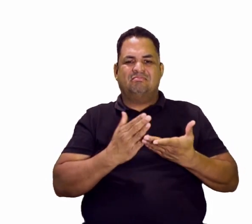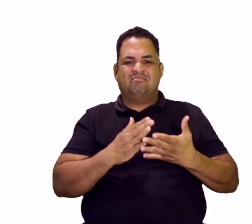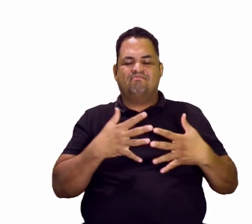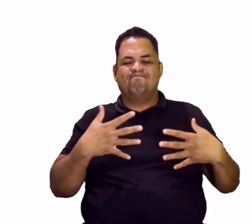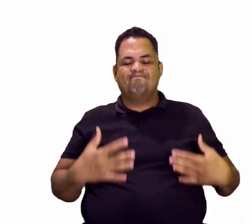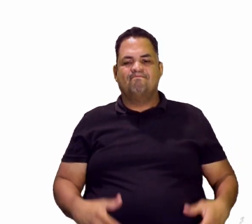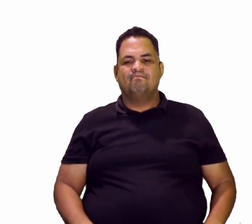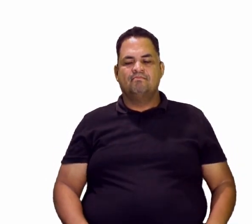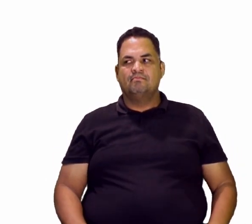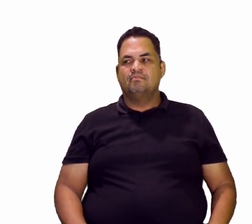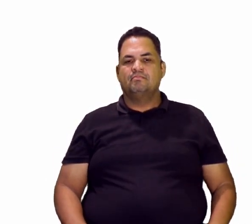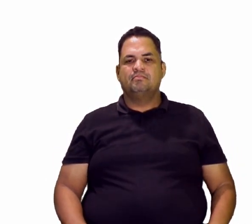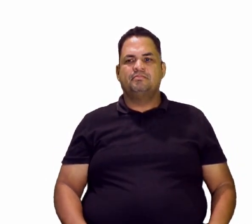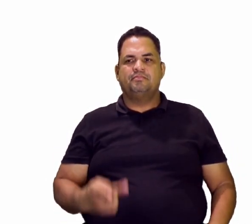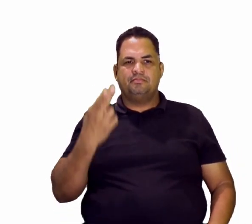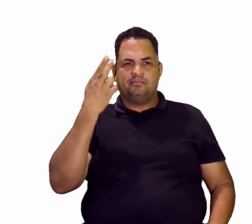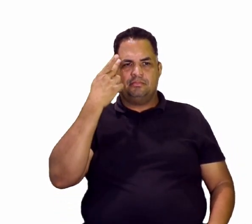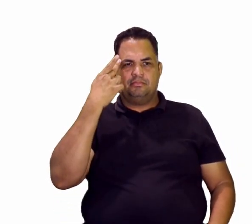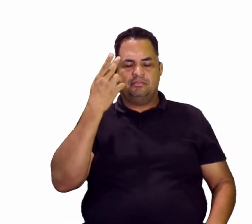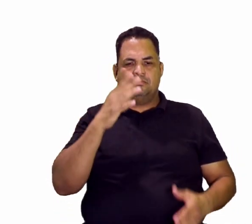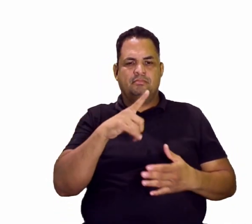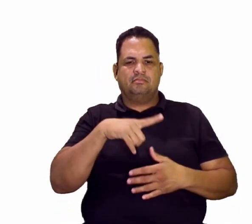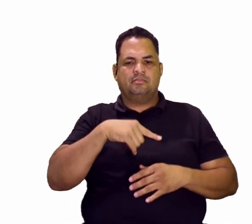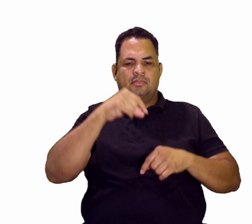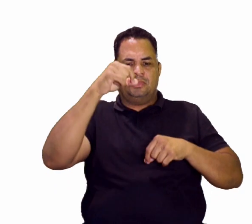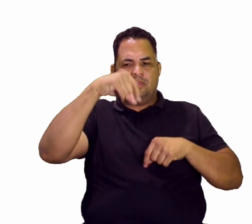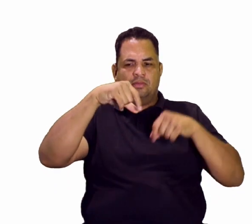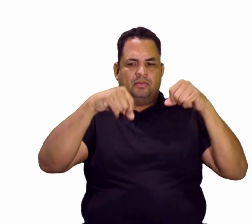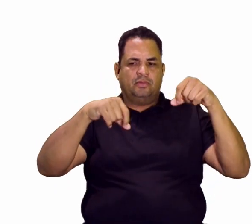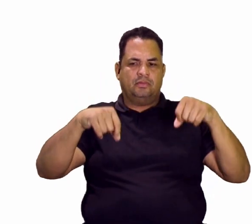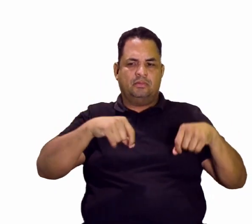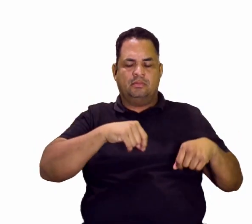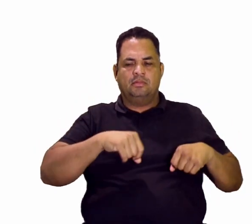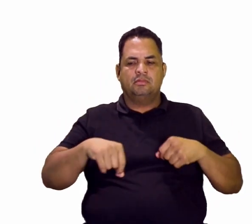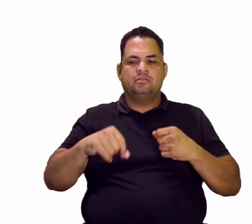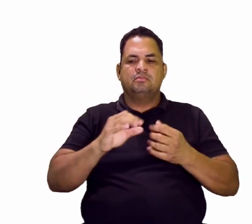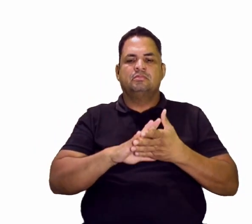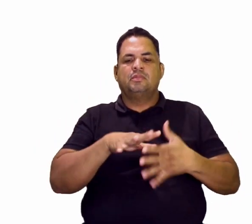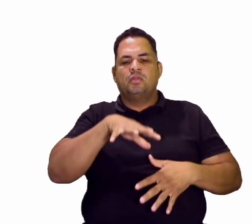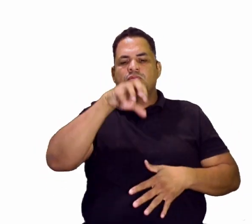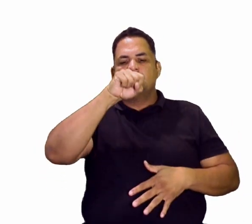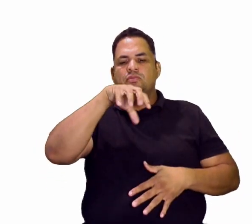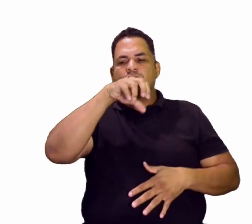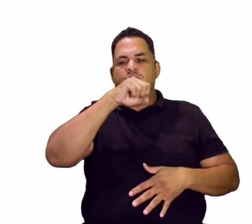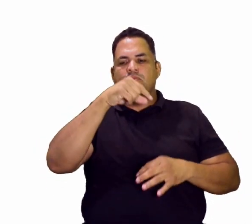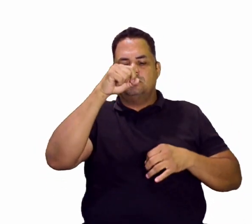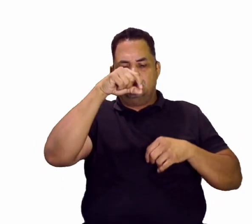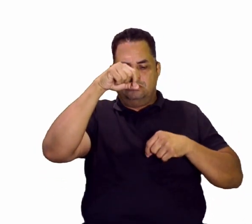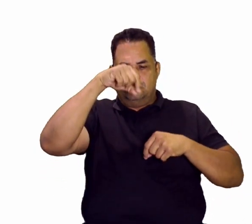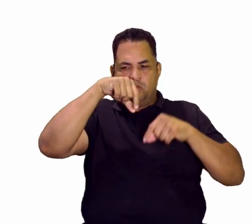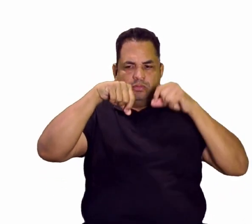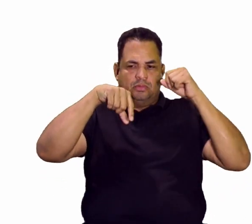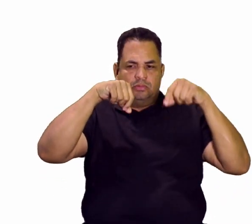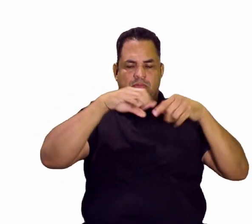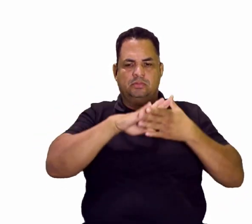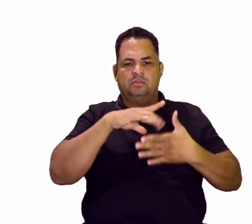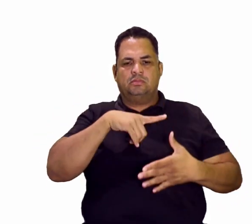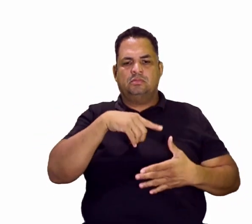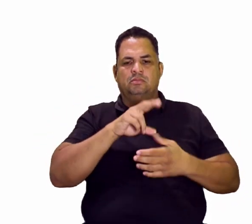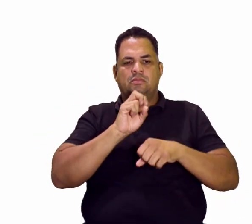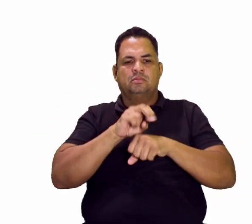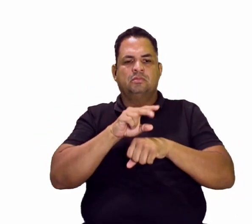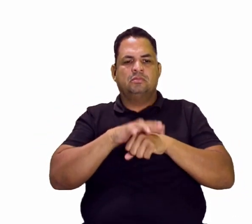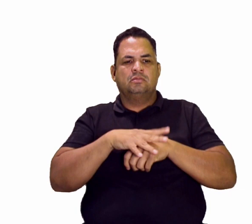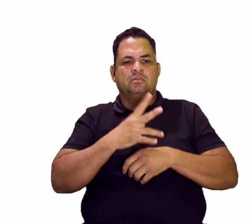complicado mesmo. Geralmente pela emissão de gotículas das secreções respiratórias dos doentes, tá? E aqui nós temos o vírusinho,